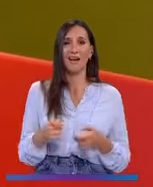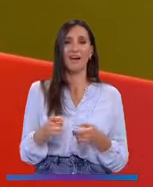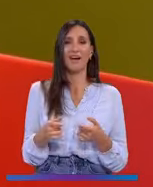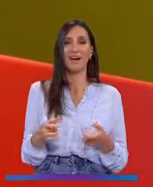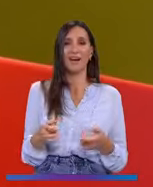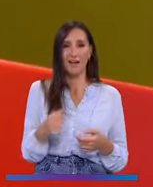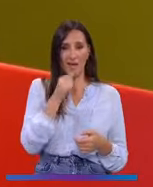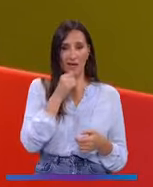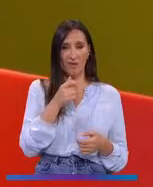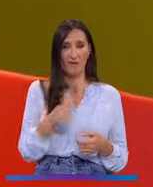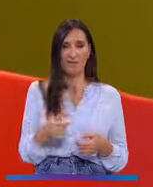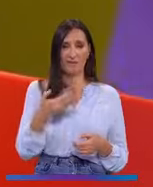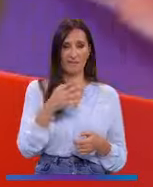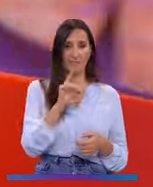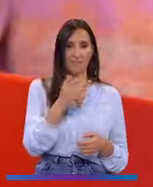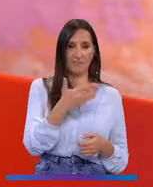olha.